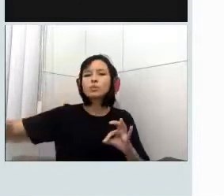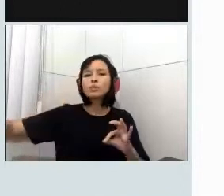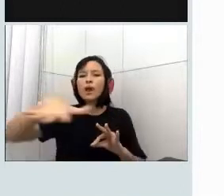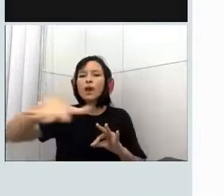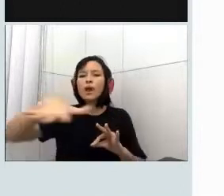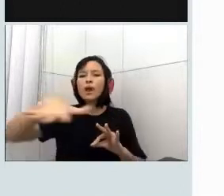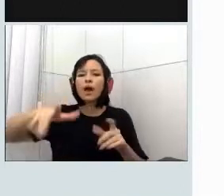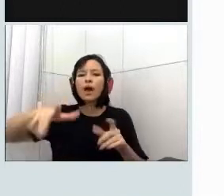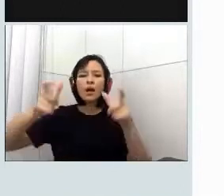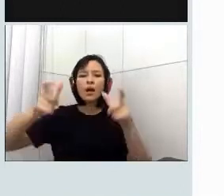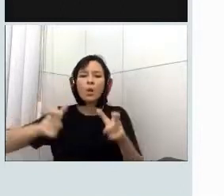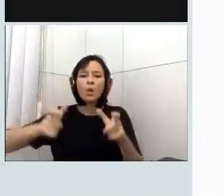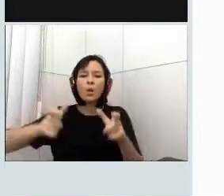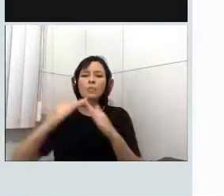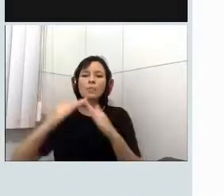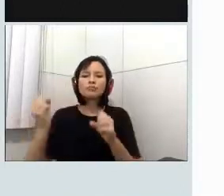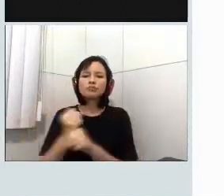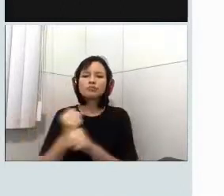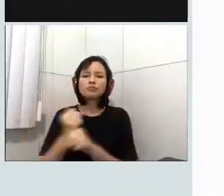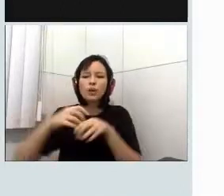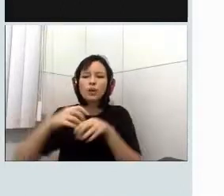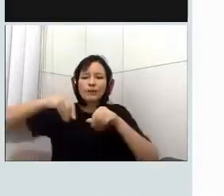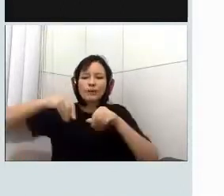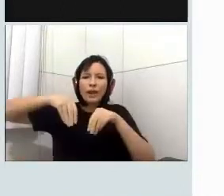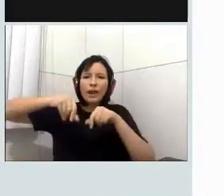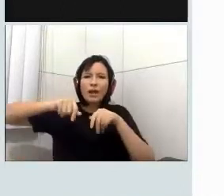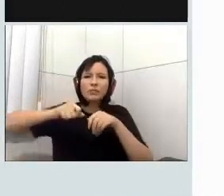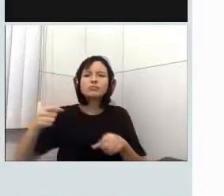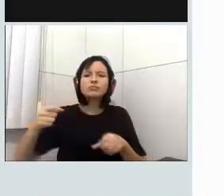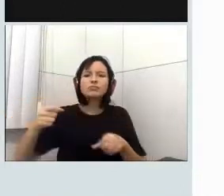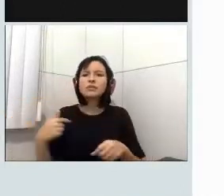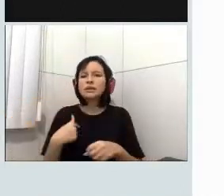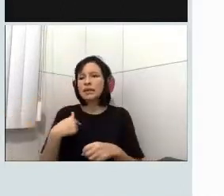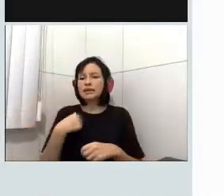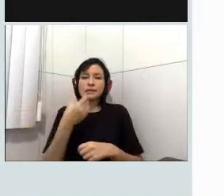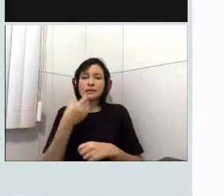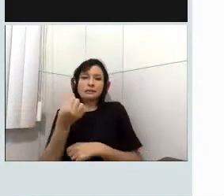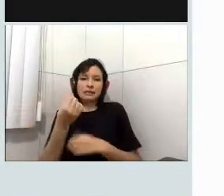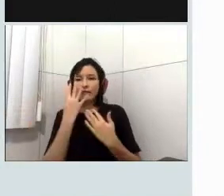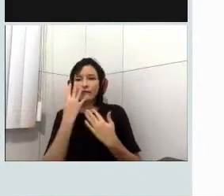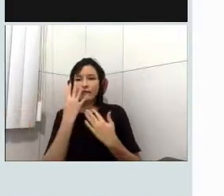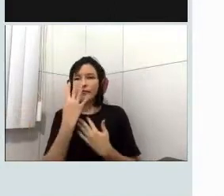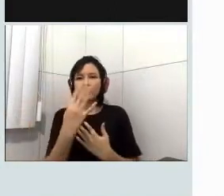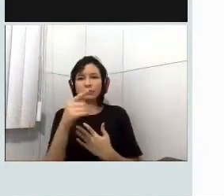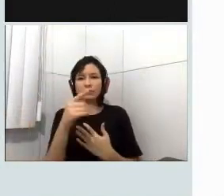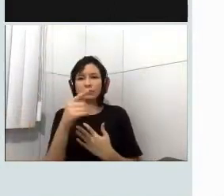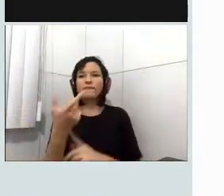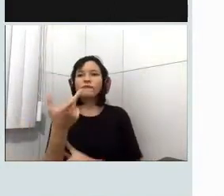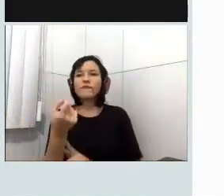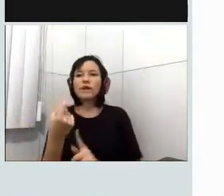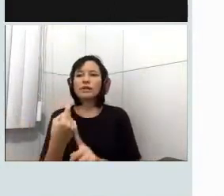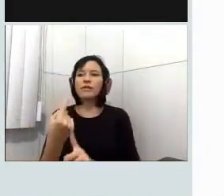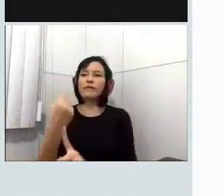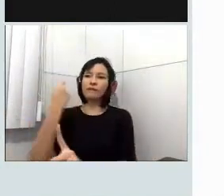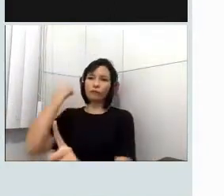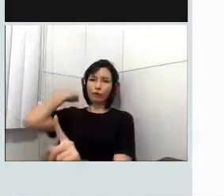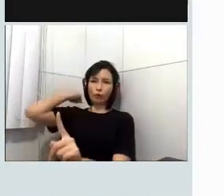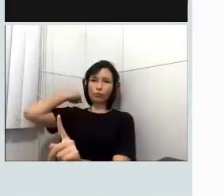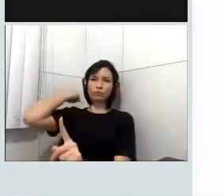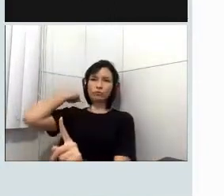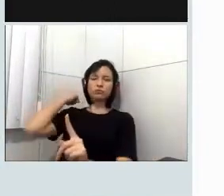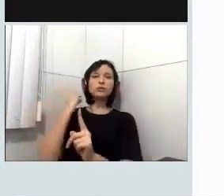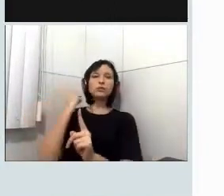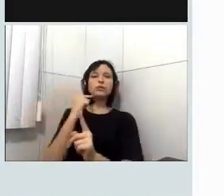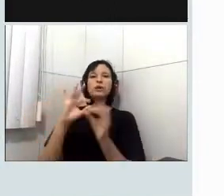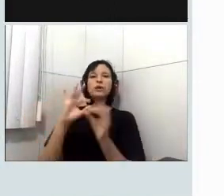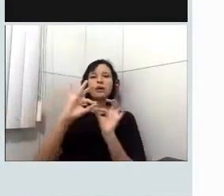digamos que o terreno tem 6 de frente e 20 de fundo. É, e você